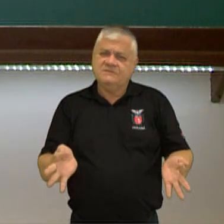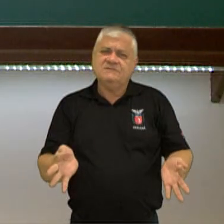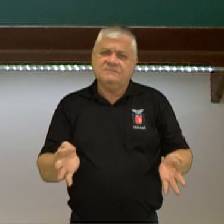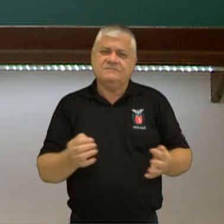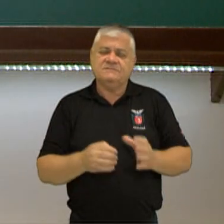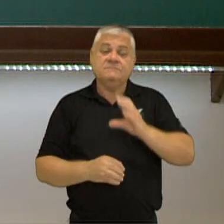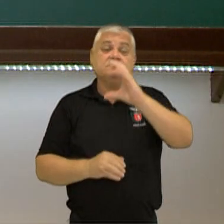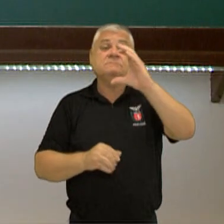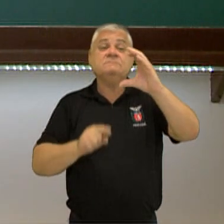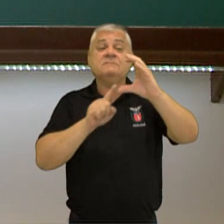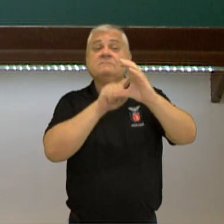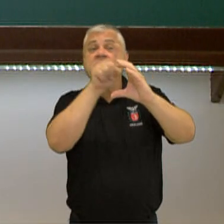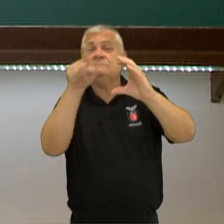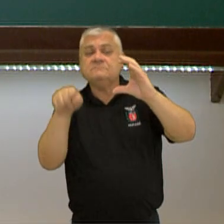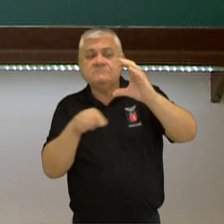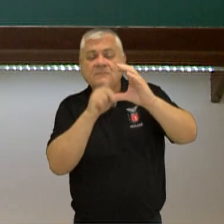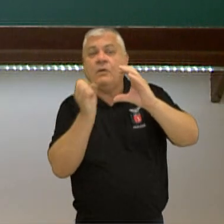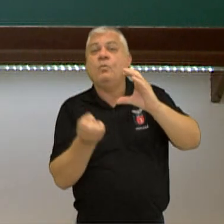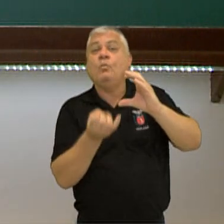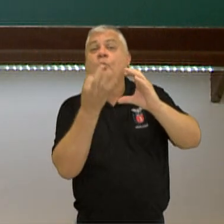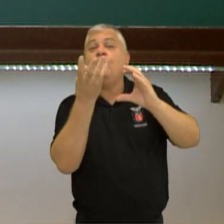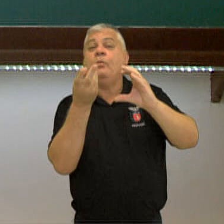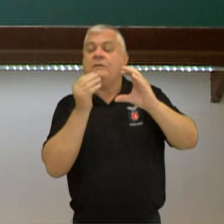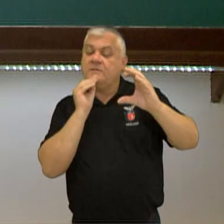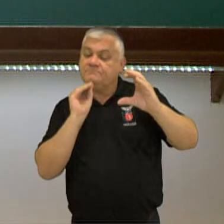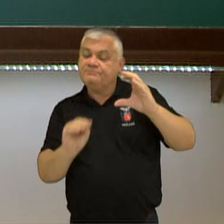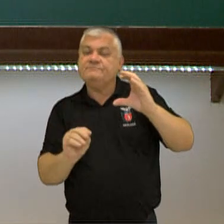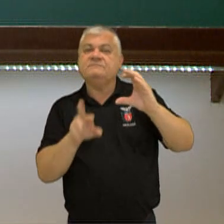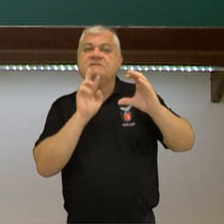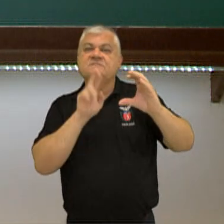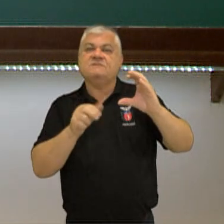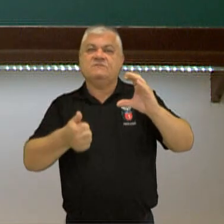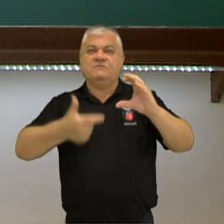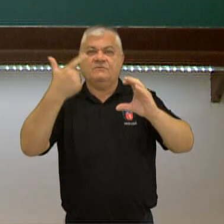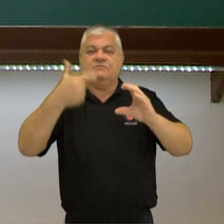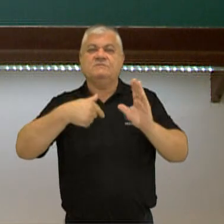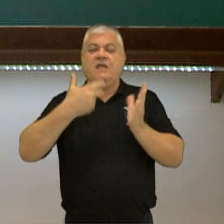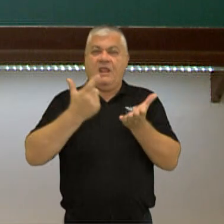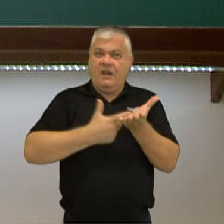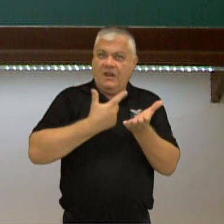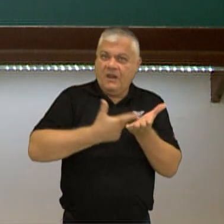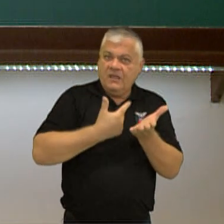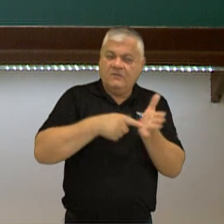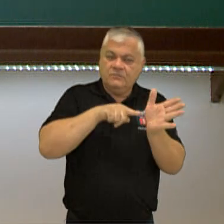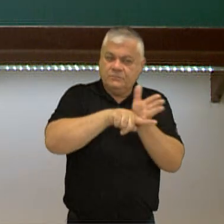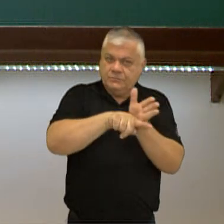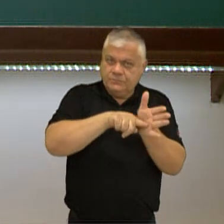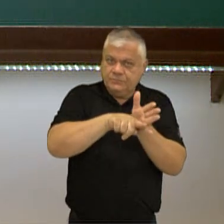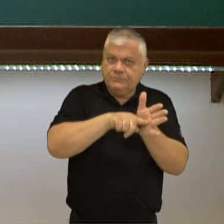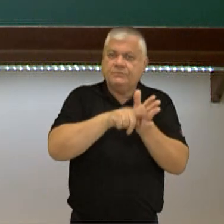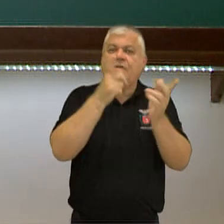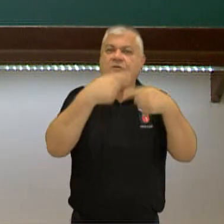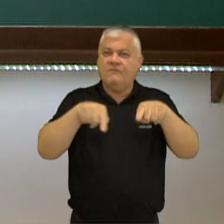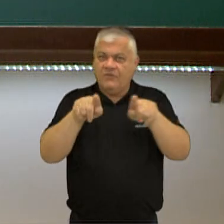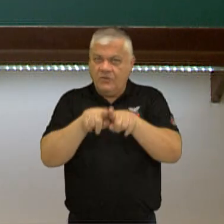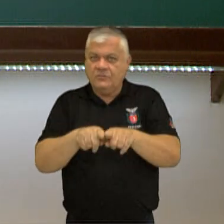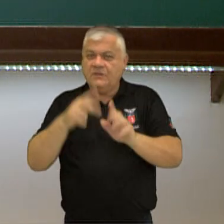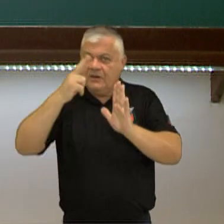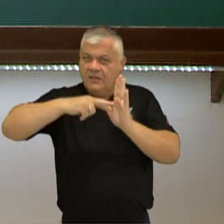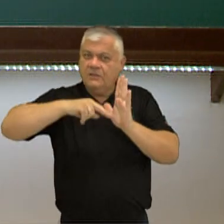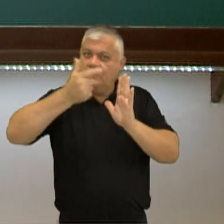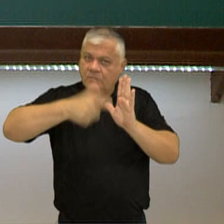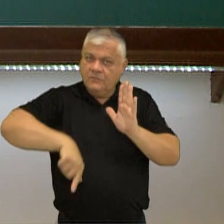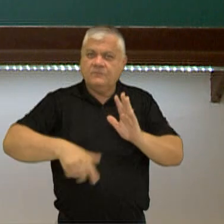dificuldade, reveja o conteúdo, dê uma olhadinha em livros didáticos, dê uma pesquisada e aí volta para a questão, tá